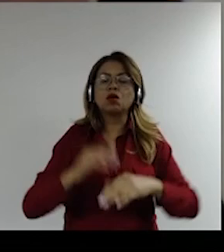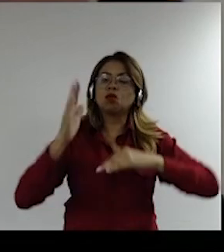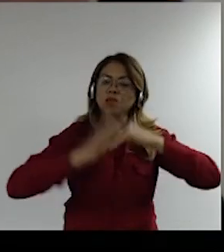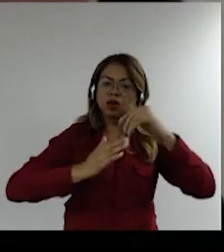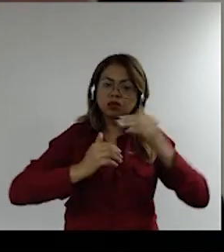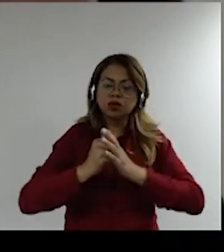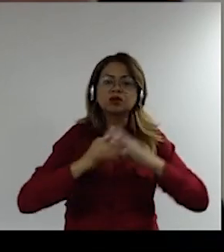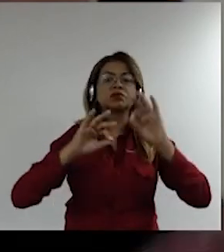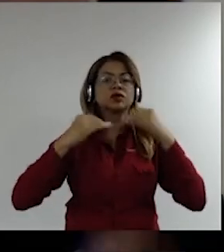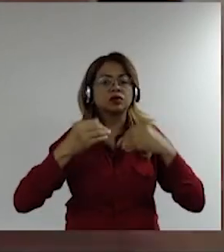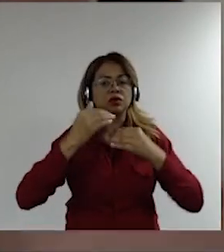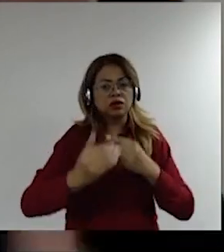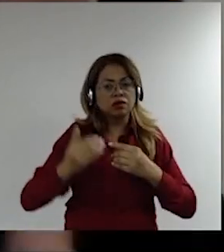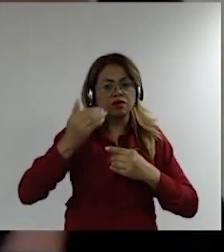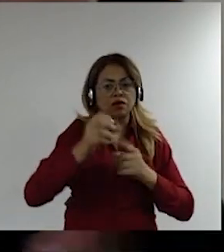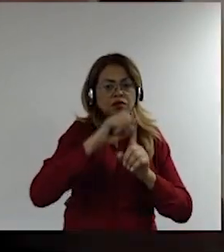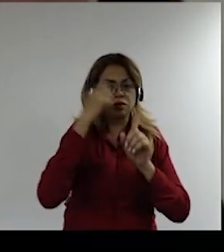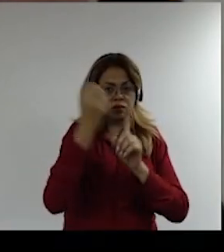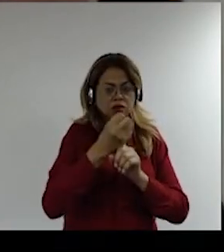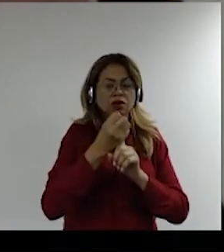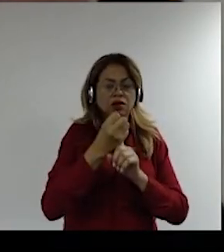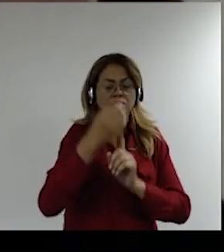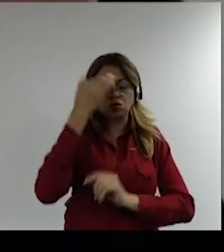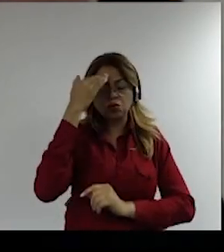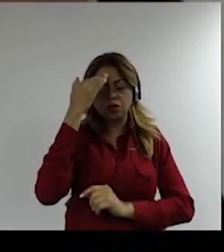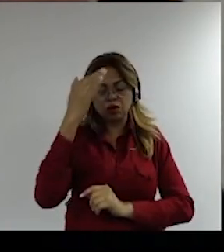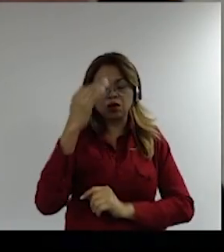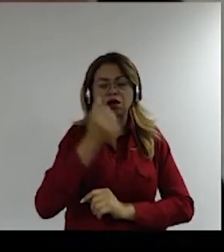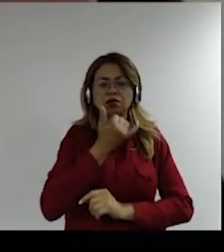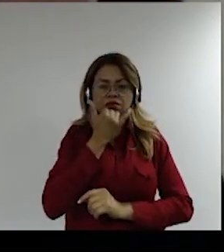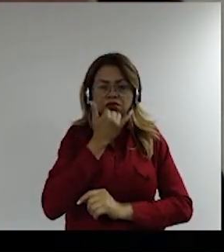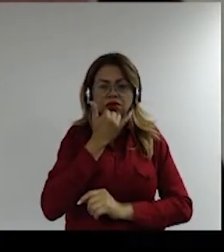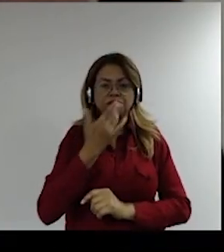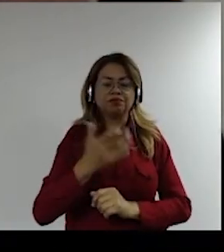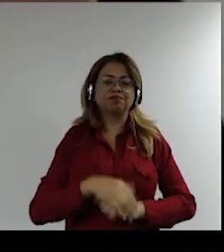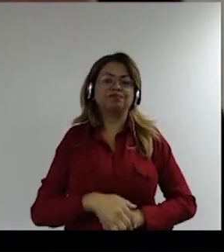para a sociedade aquilo que a sociedade espera. Muito obrigado, desculpem.